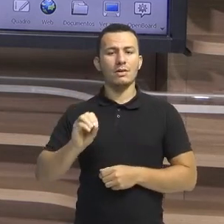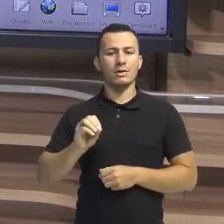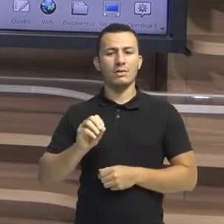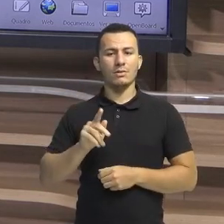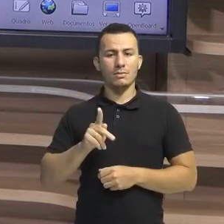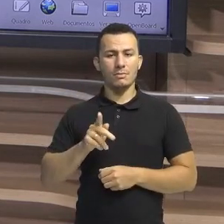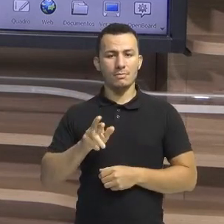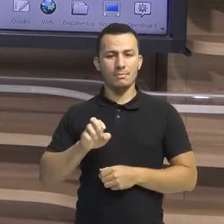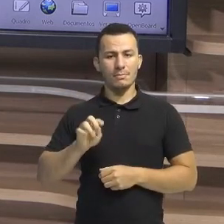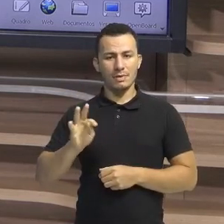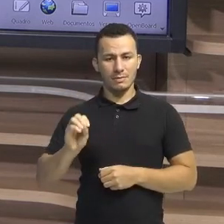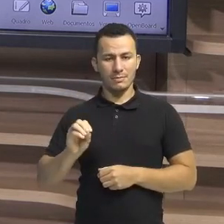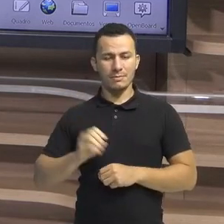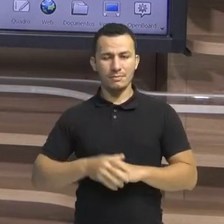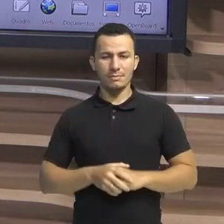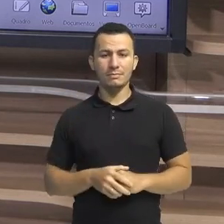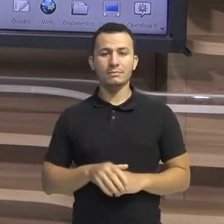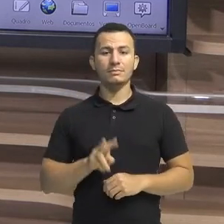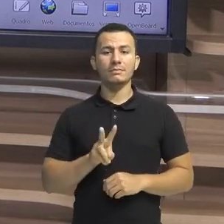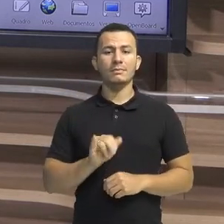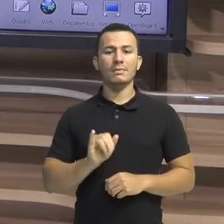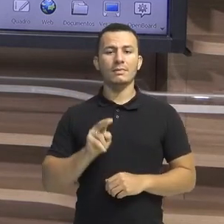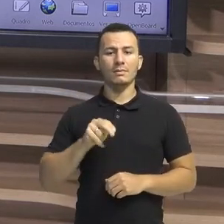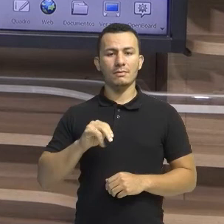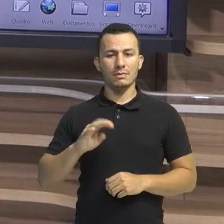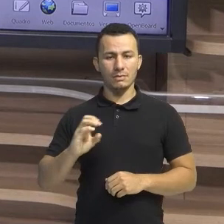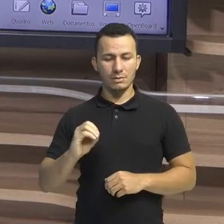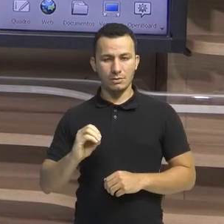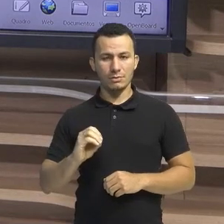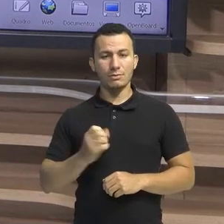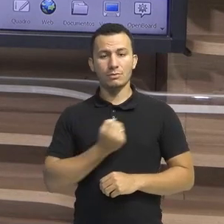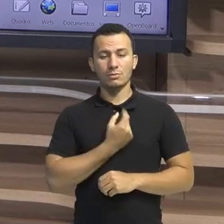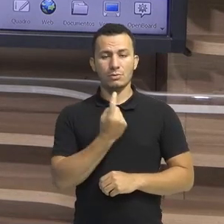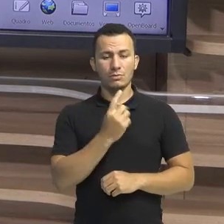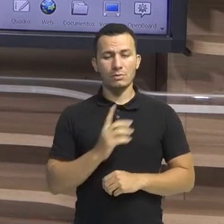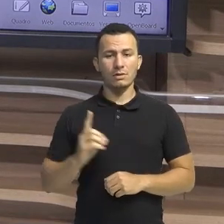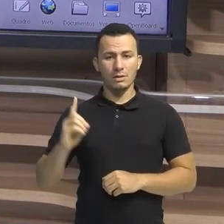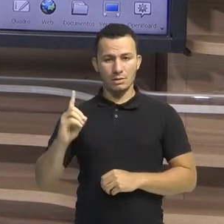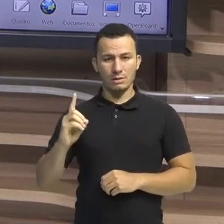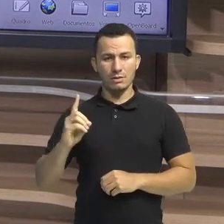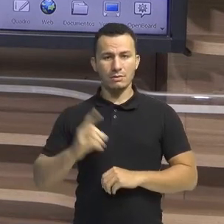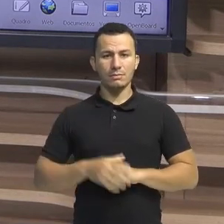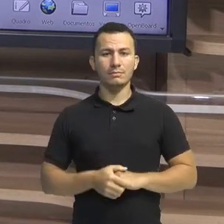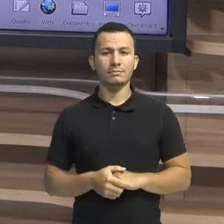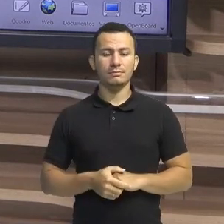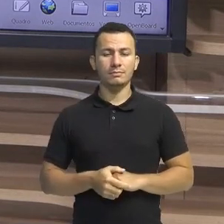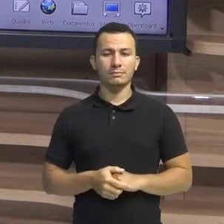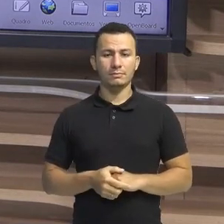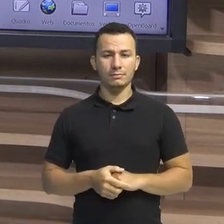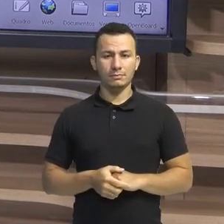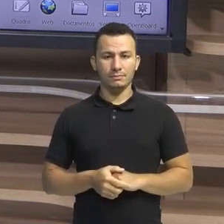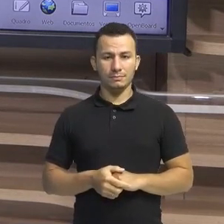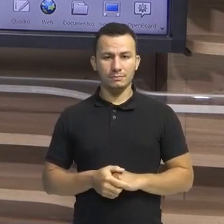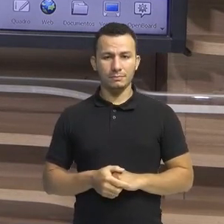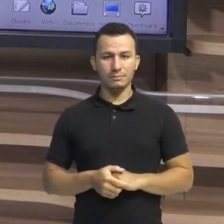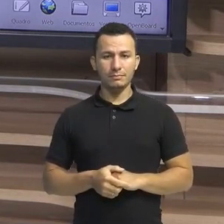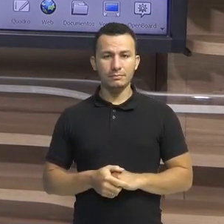Gabriele. Vinícius, questão 1, letra D, Escola Estadual Senador Manuel Severiano Nunes.